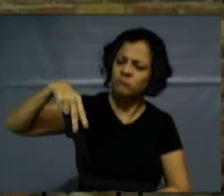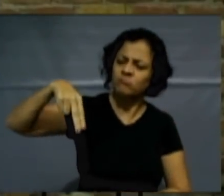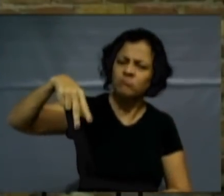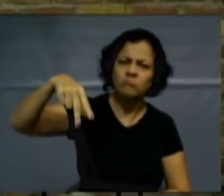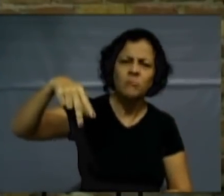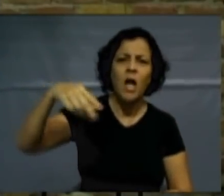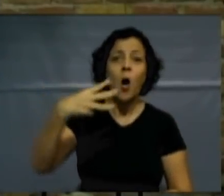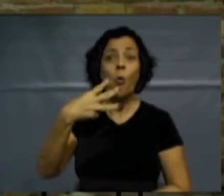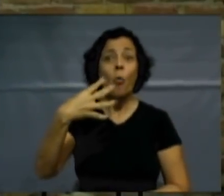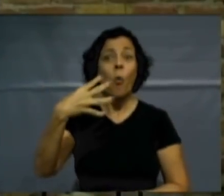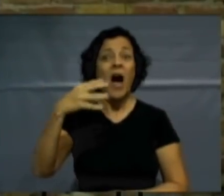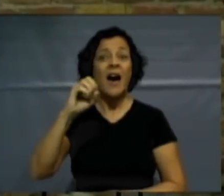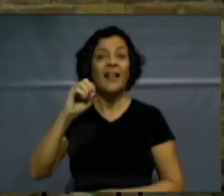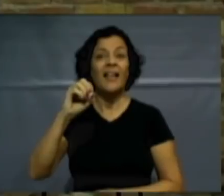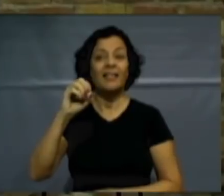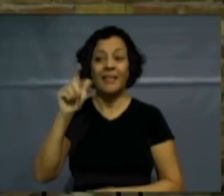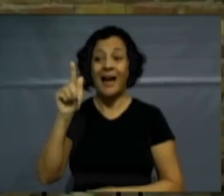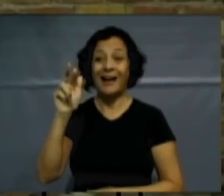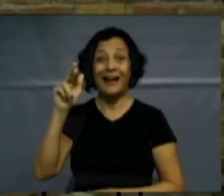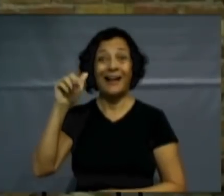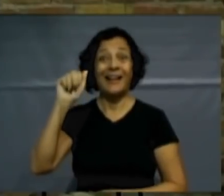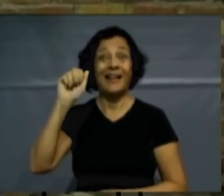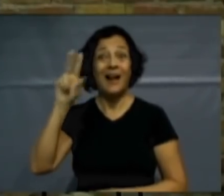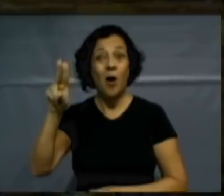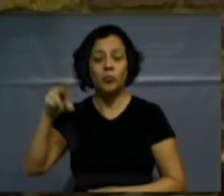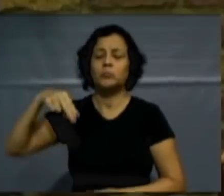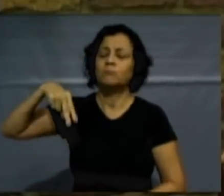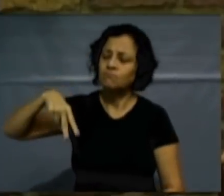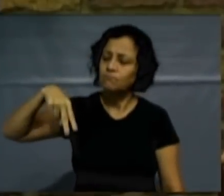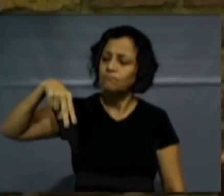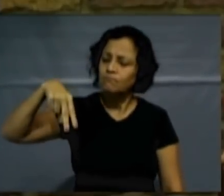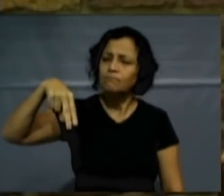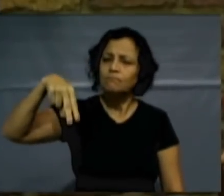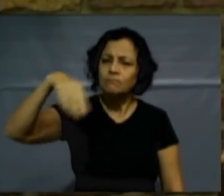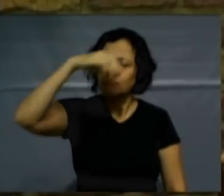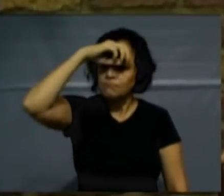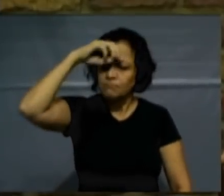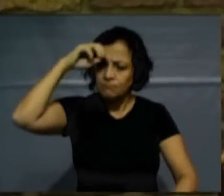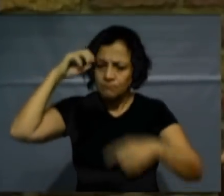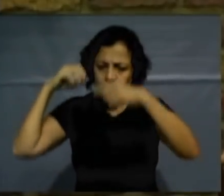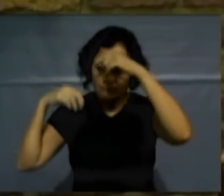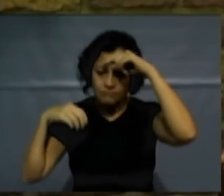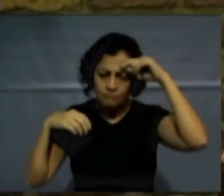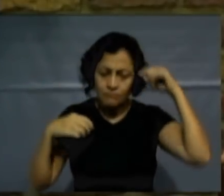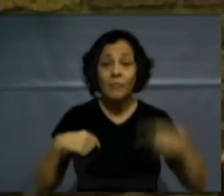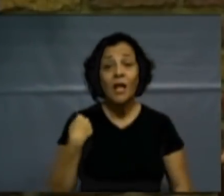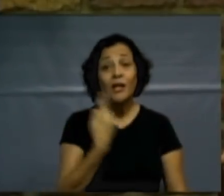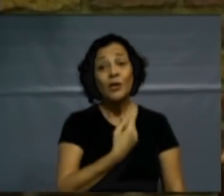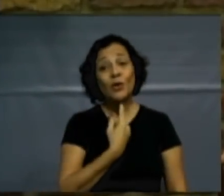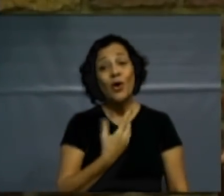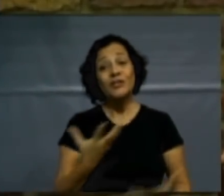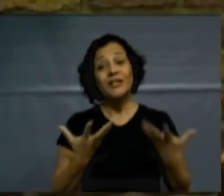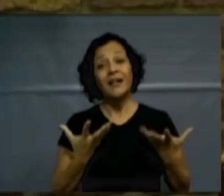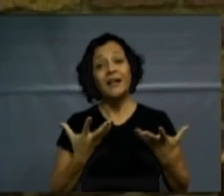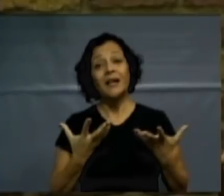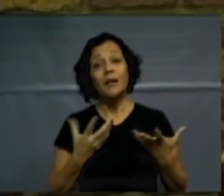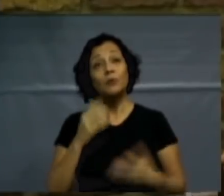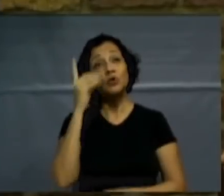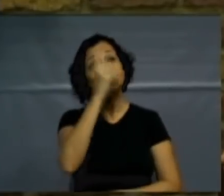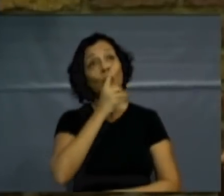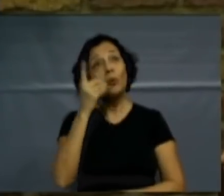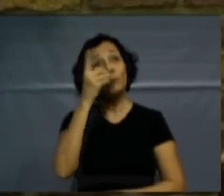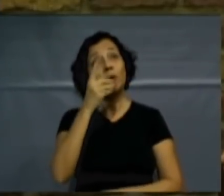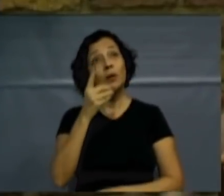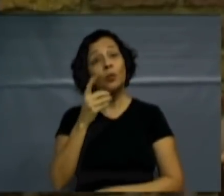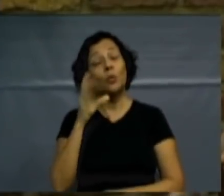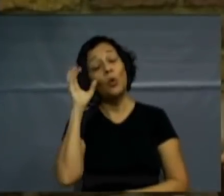no livro Atos, no livro Paulo e Estevão. E a gente se dá o luxo de dormir domingo até 9 horas da manhã, até 10 horas da